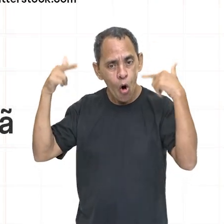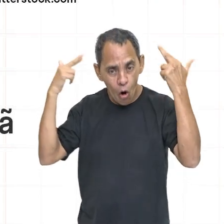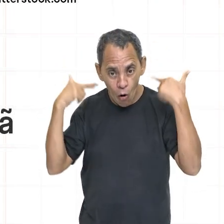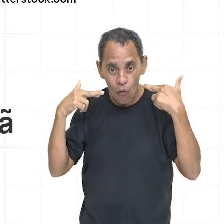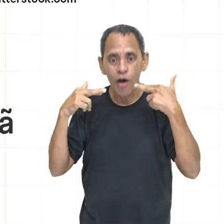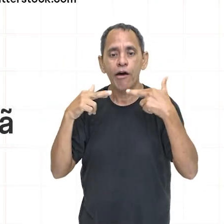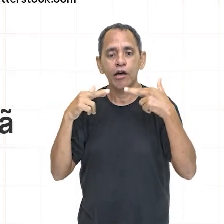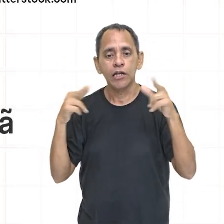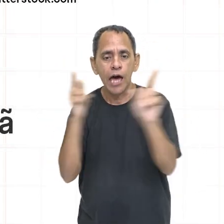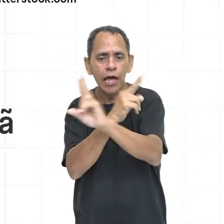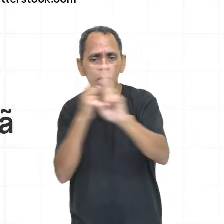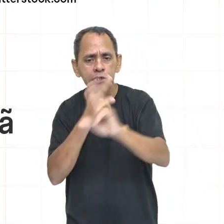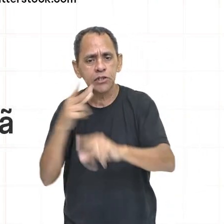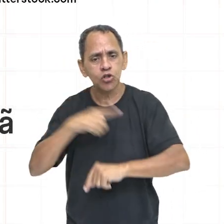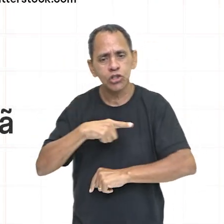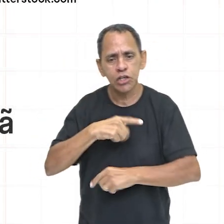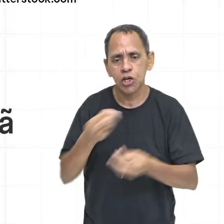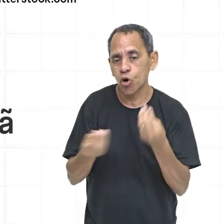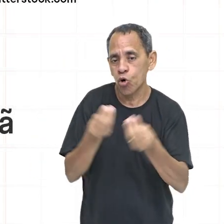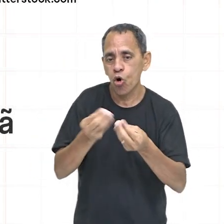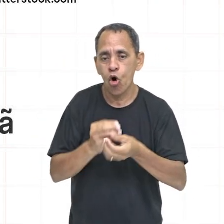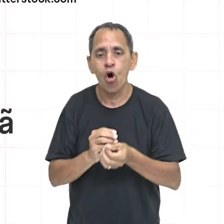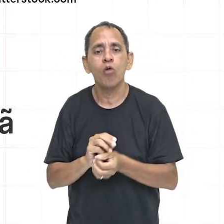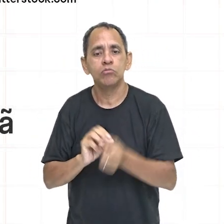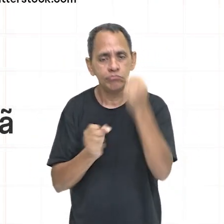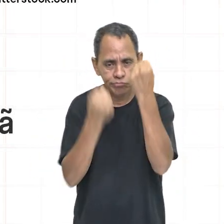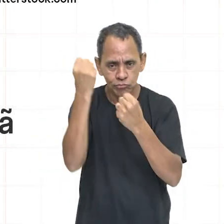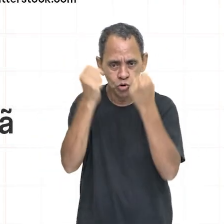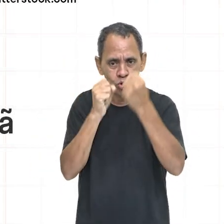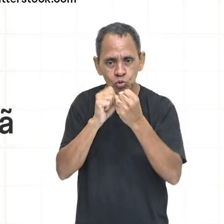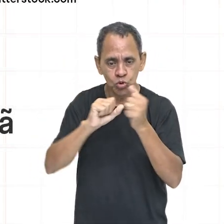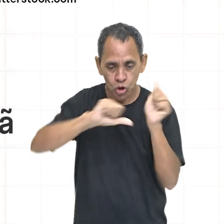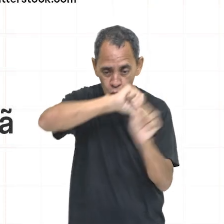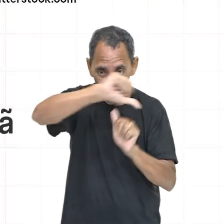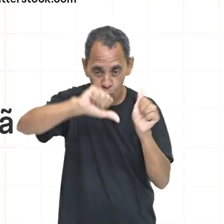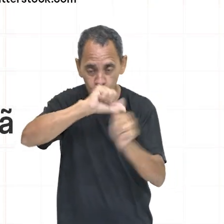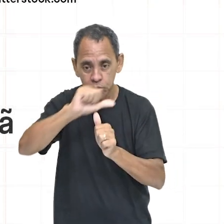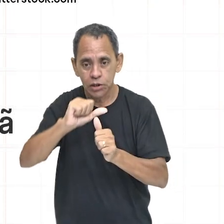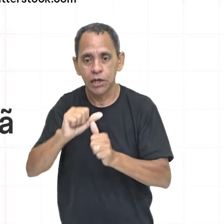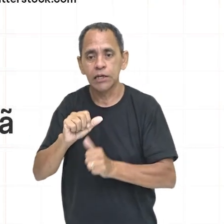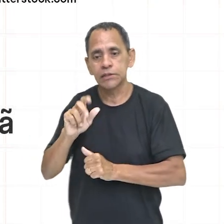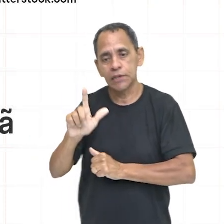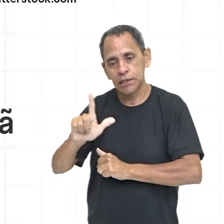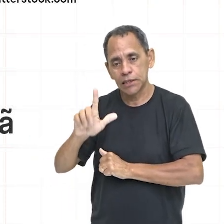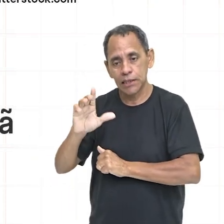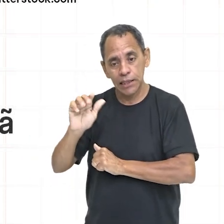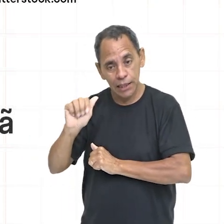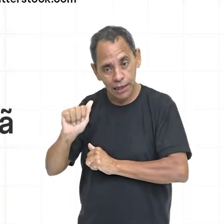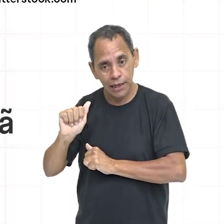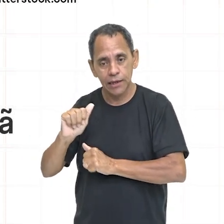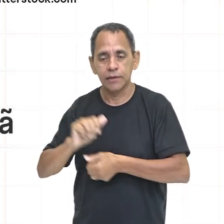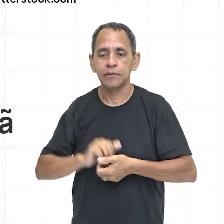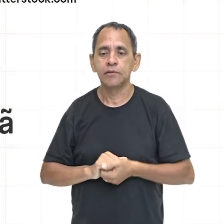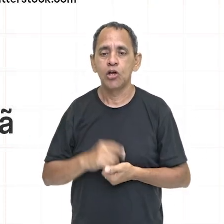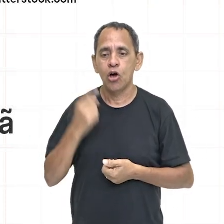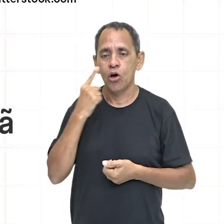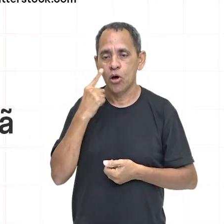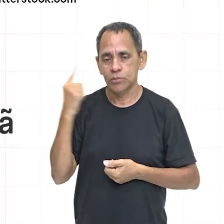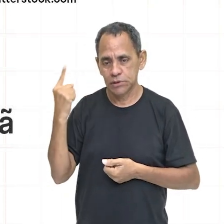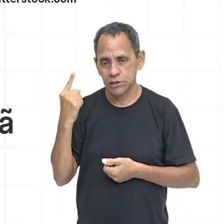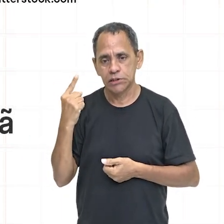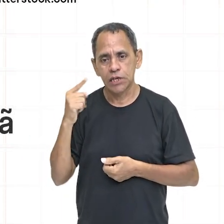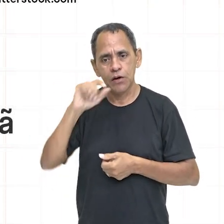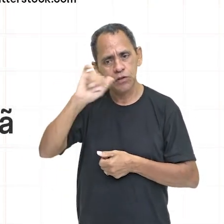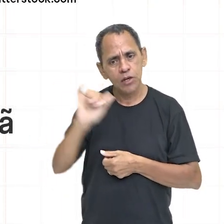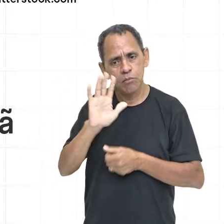está associada à indústria de transformação de lã. É interessante, observem aí na fotografia,